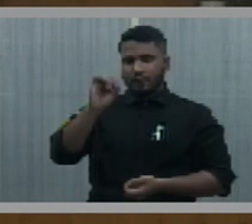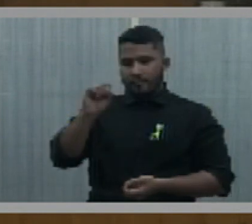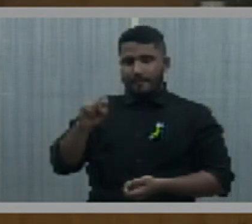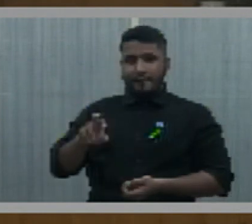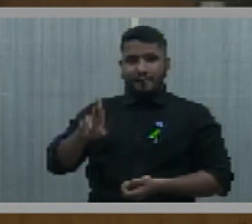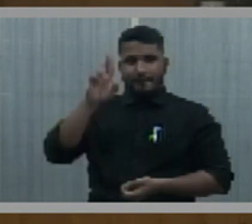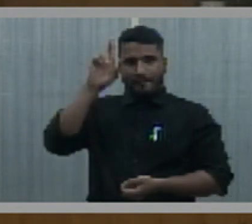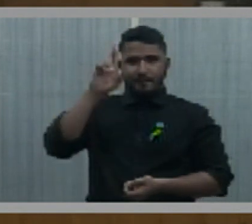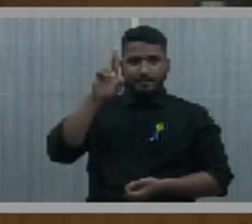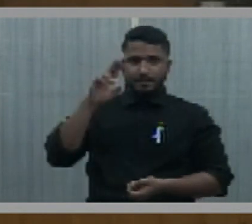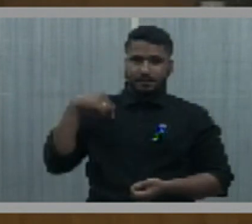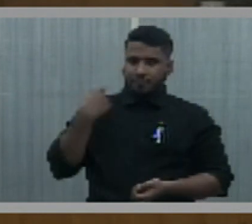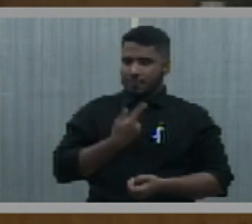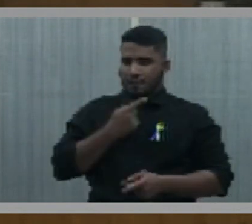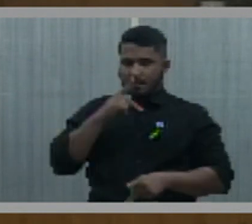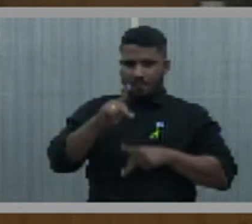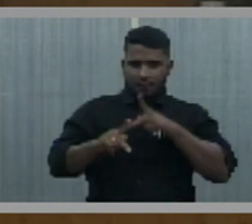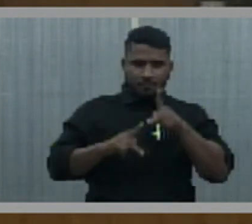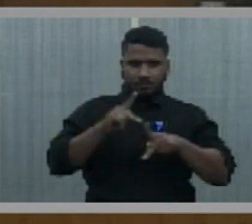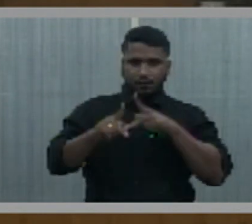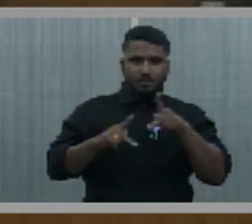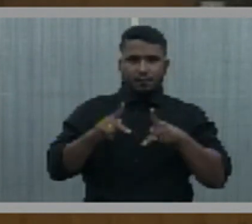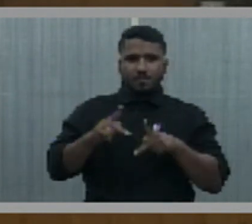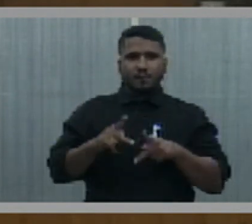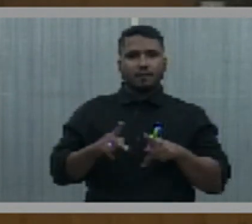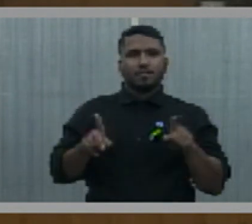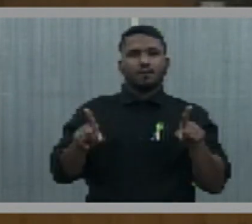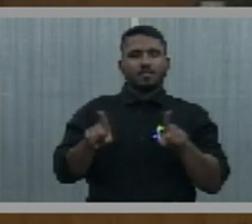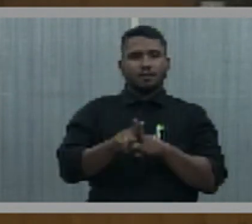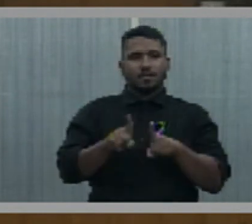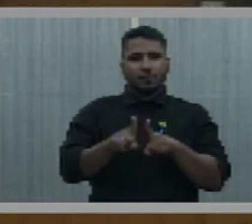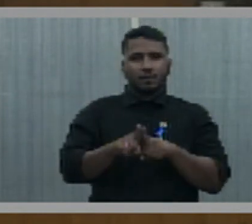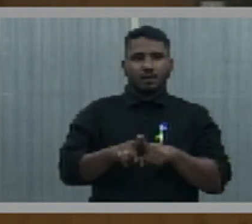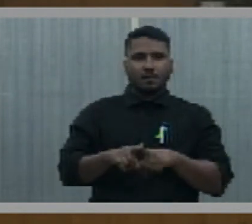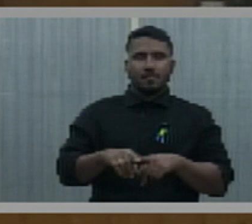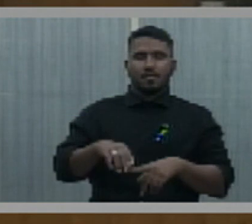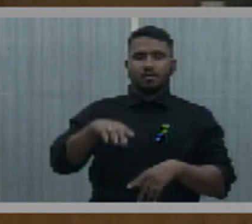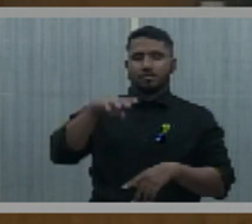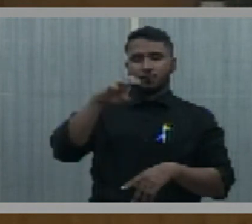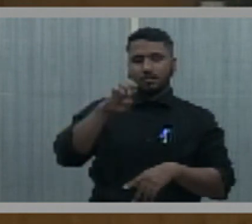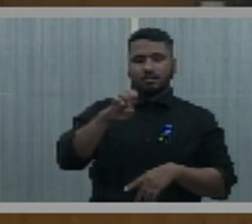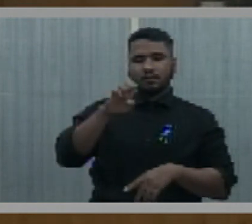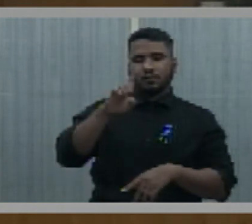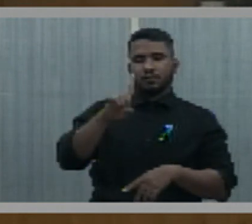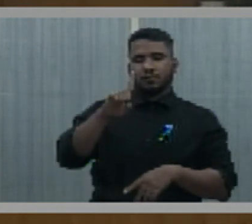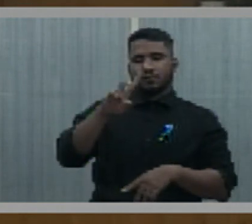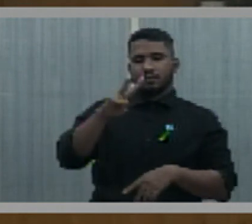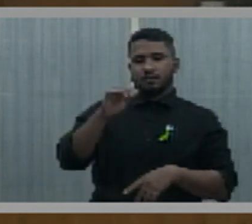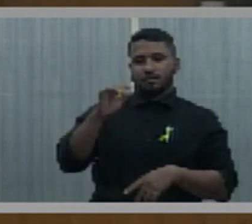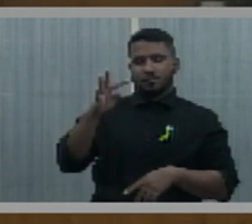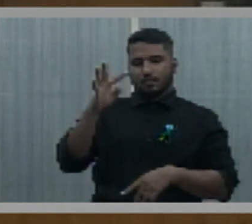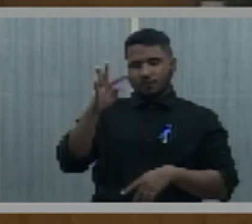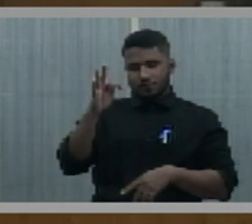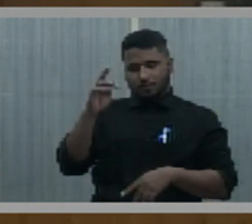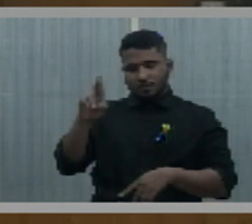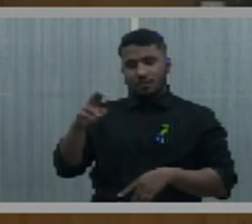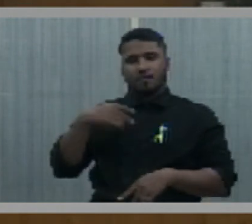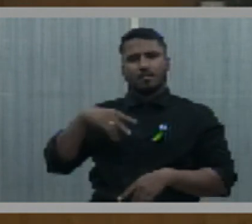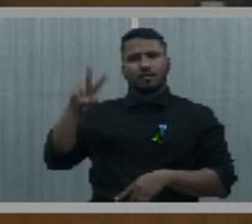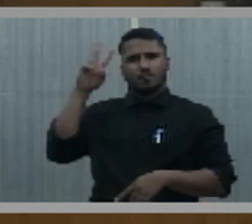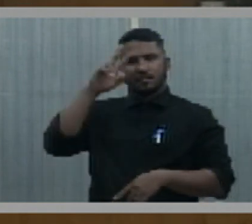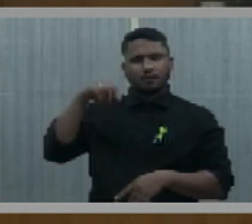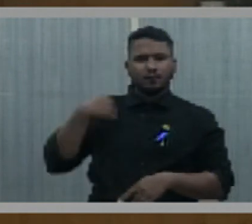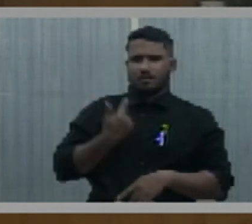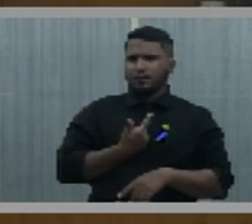representando o nosso povo, também de Dom Ed Walter, me passava o filme do